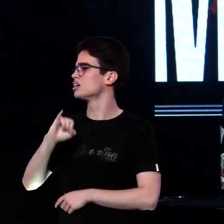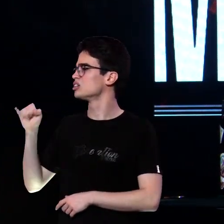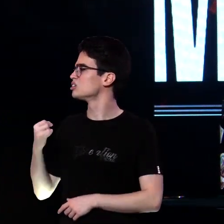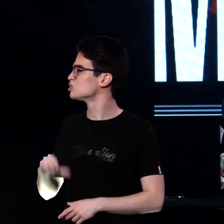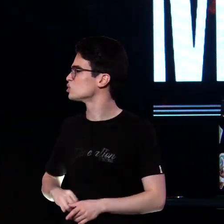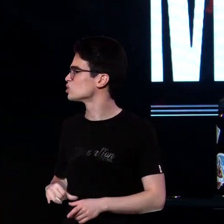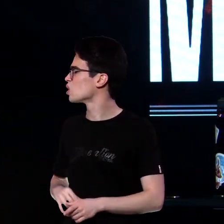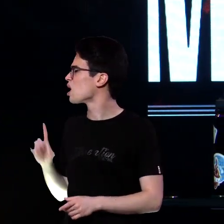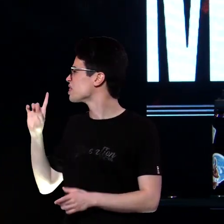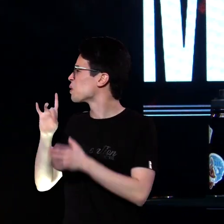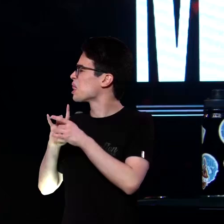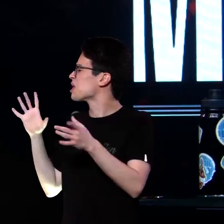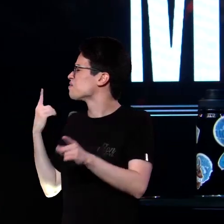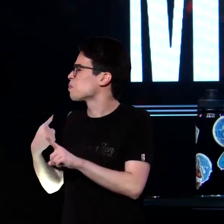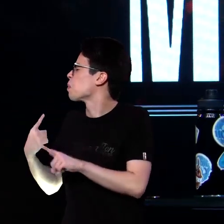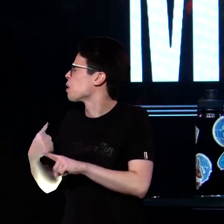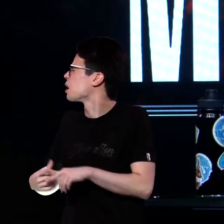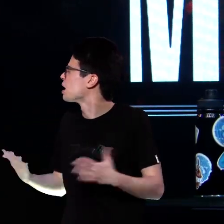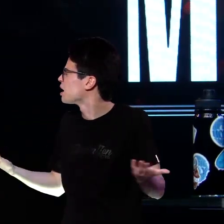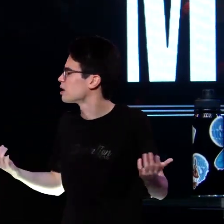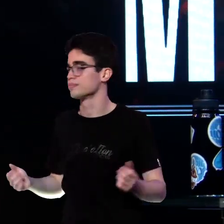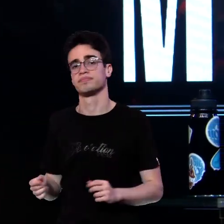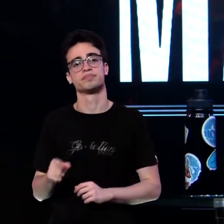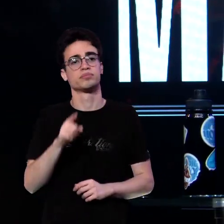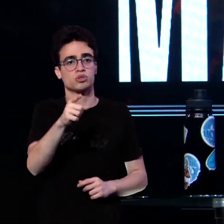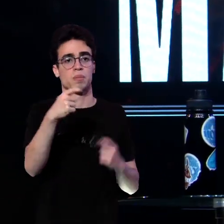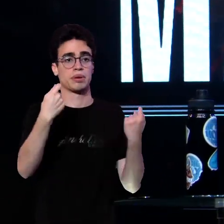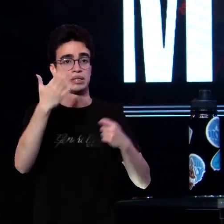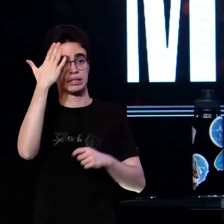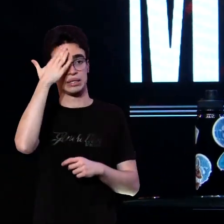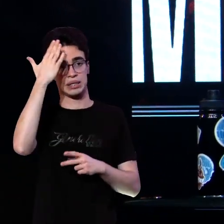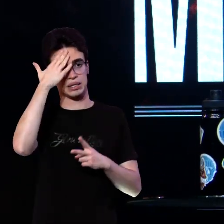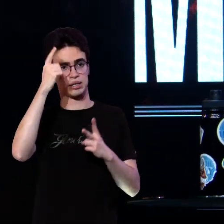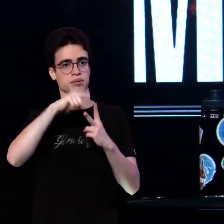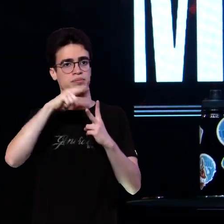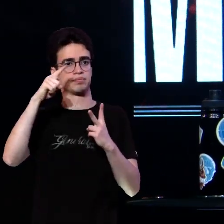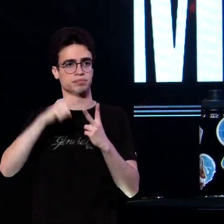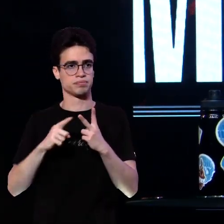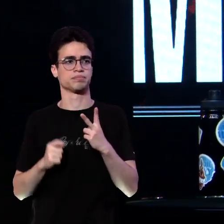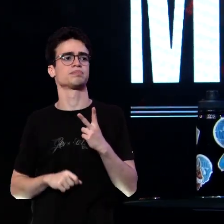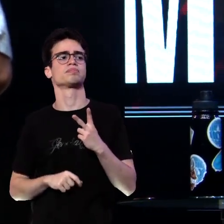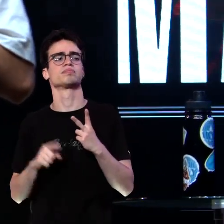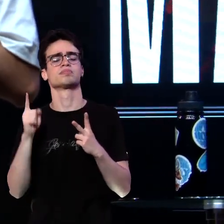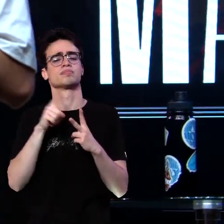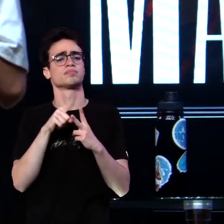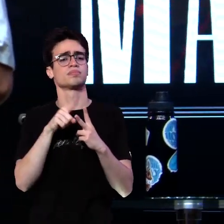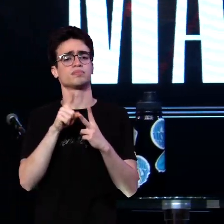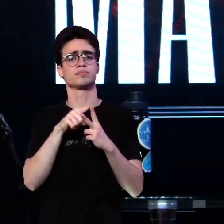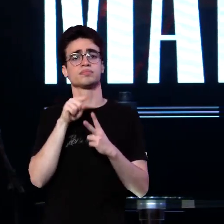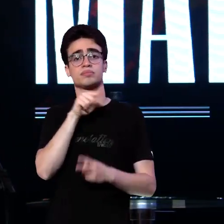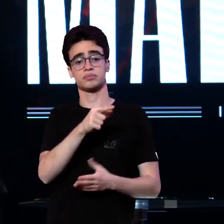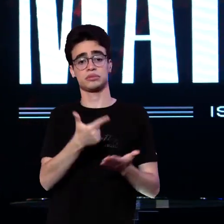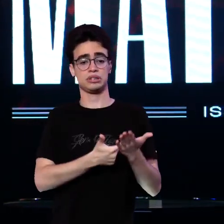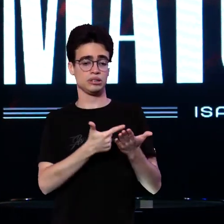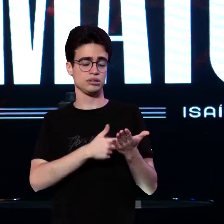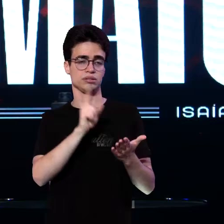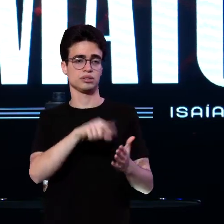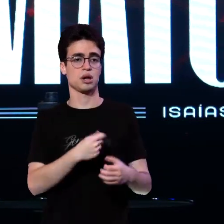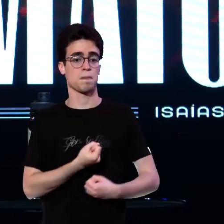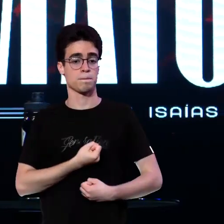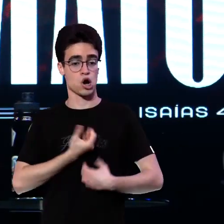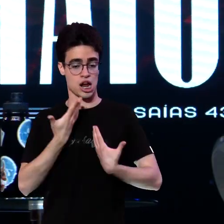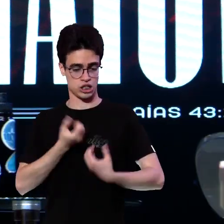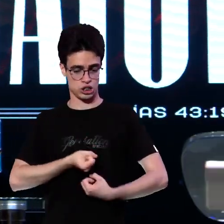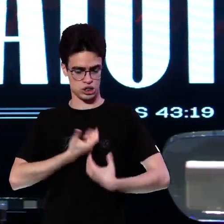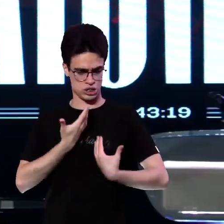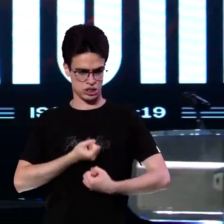Deus permitiu isso? Você tem que entender duas coisas, tá? Primeiro, que esse é um livro poético. É real,